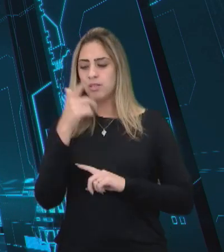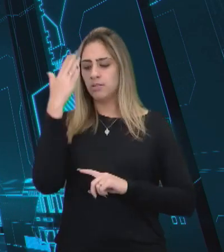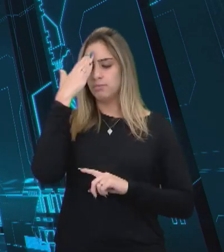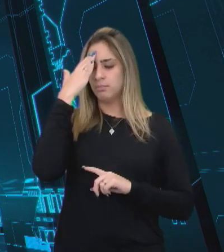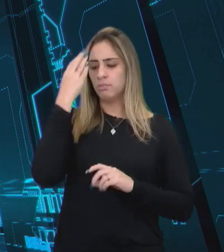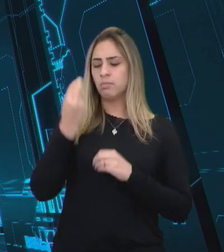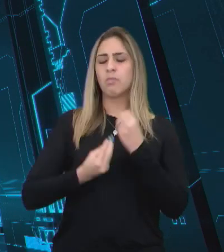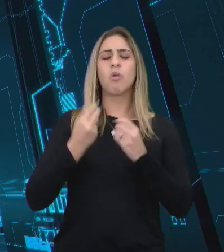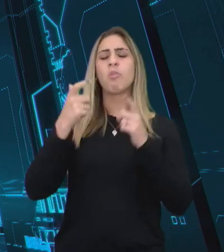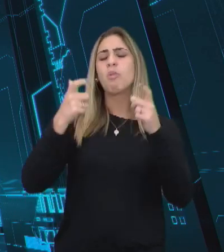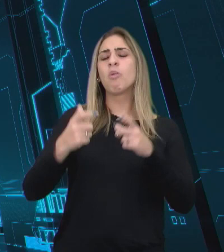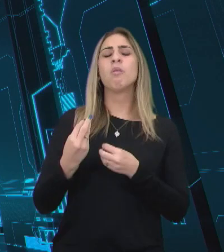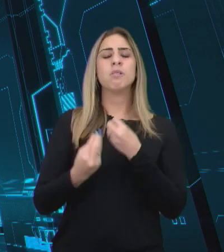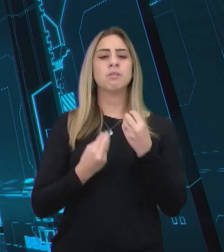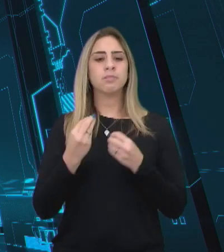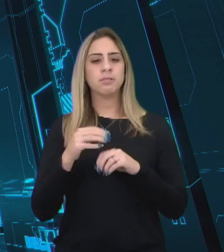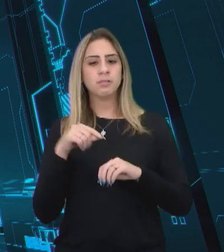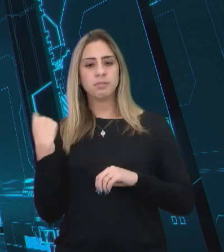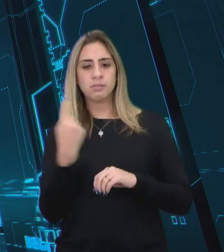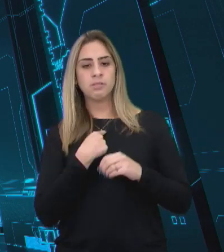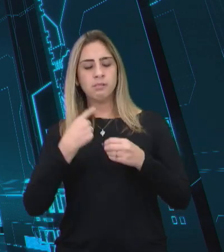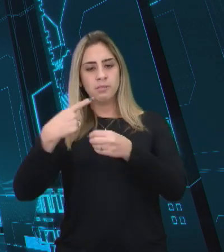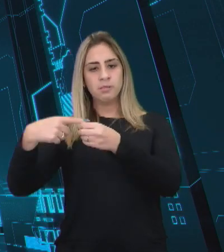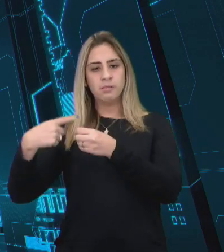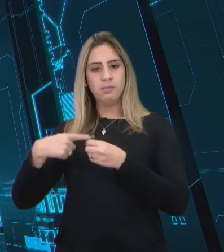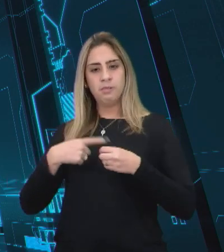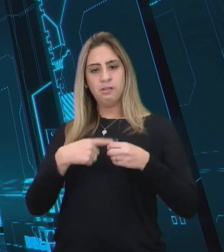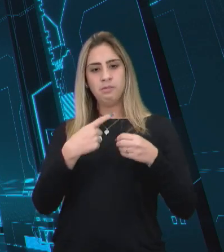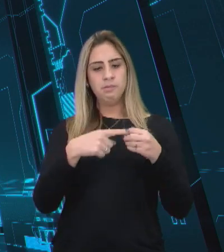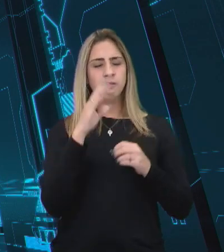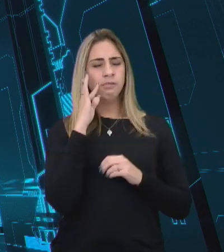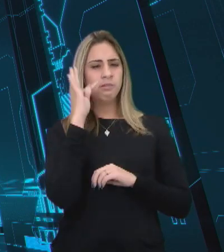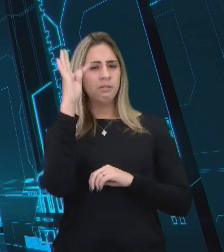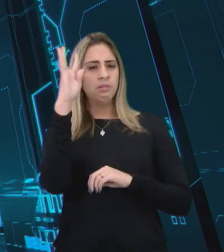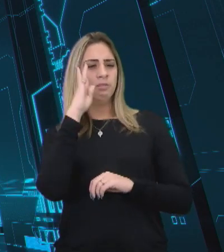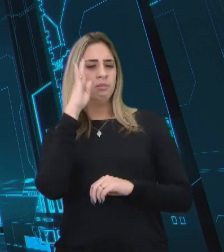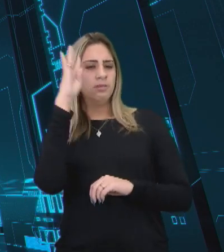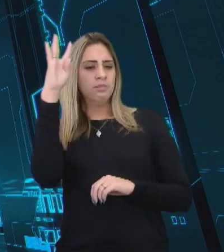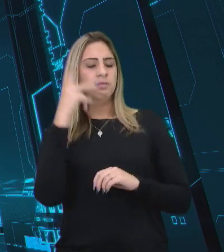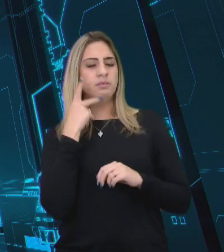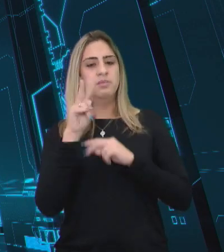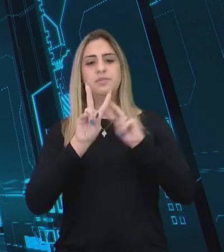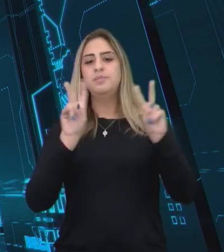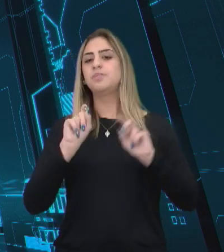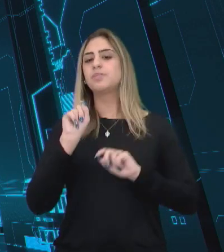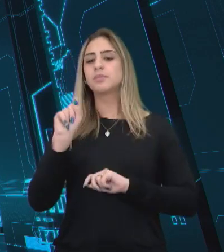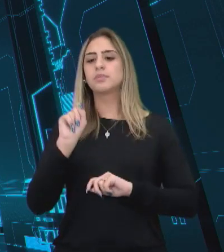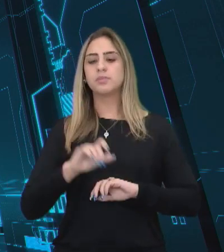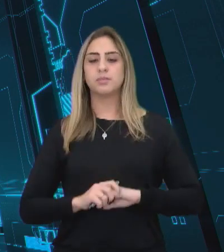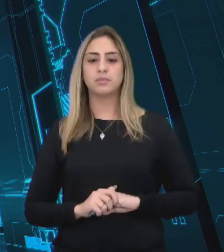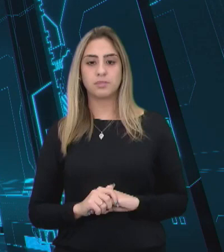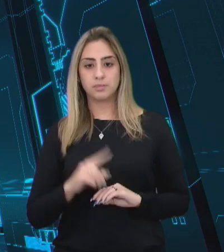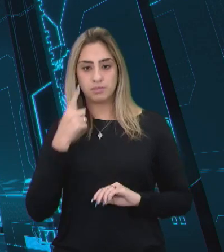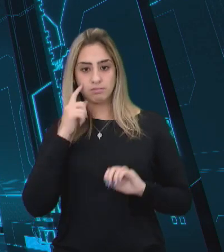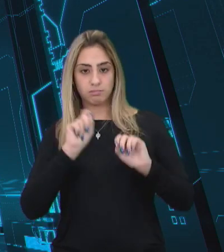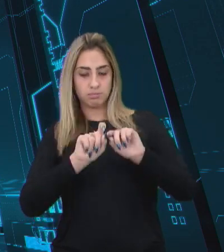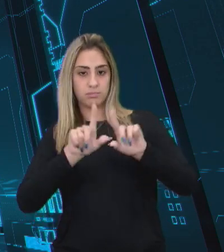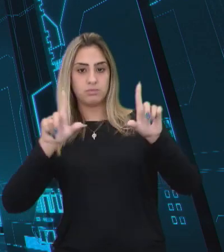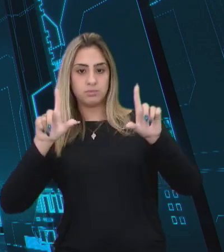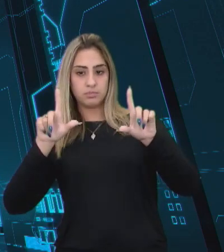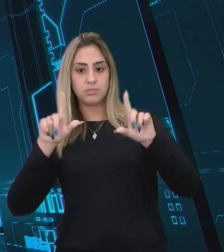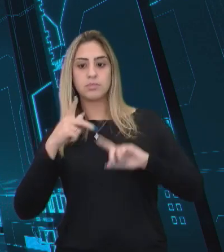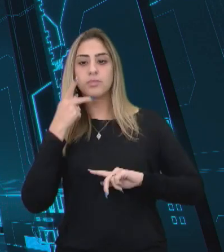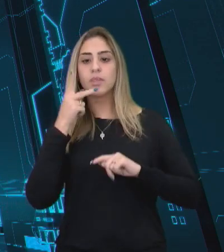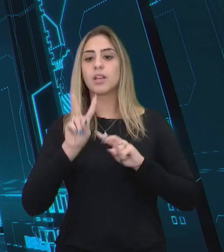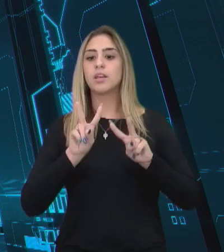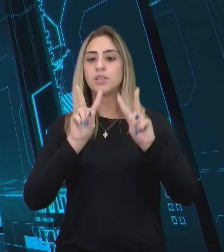para o Jocélio? Estamos numa cidade aqui futurística, porque vamos falar sobre o quê? Olha só na tela para vocês, vamos